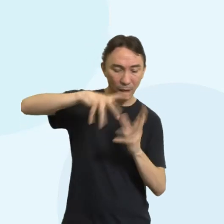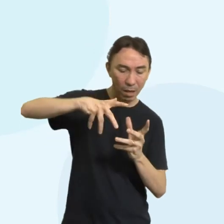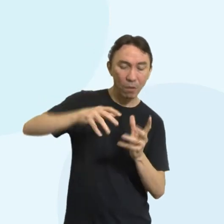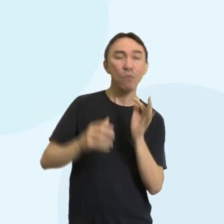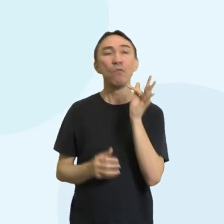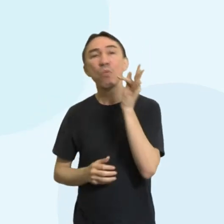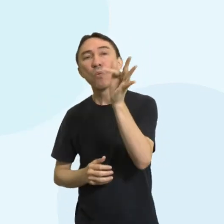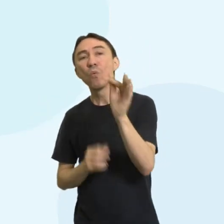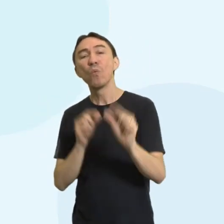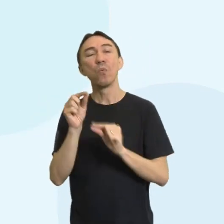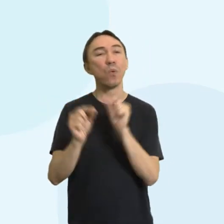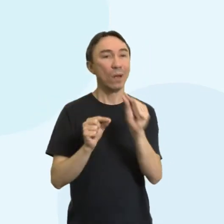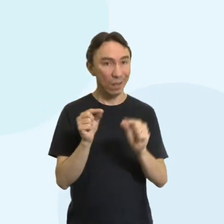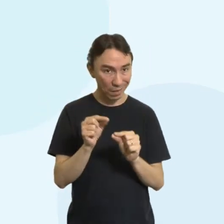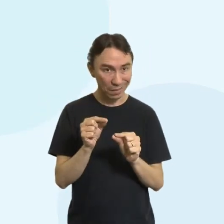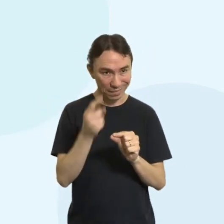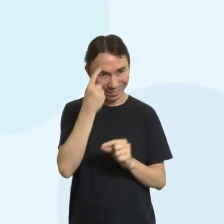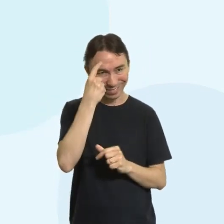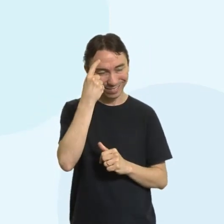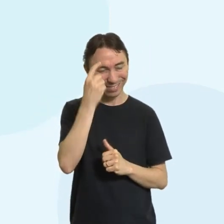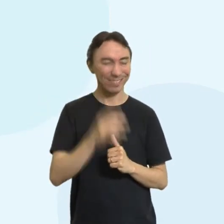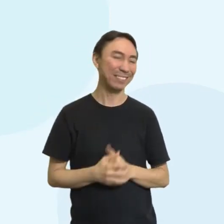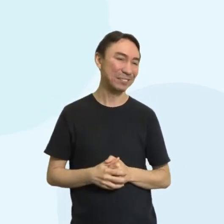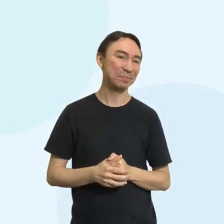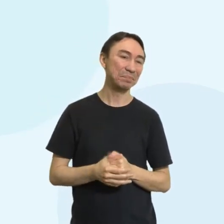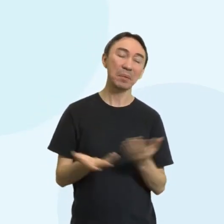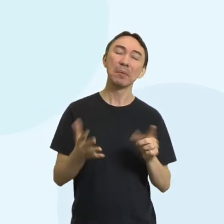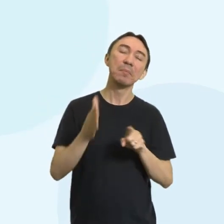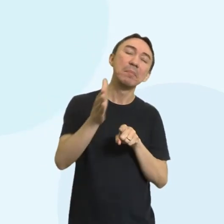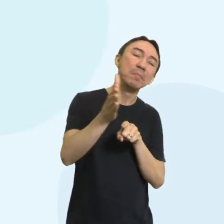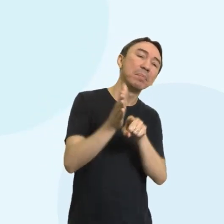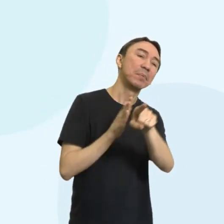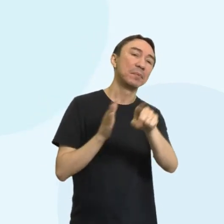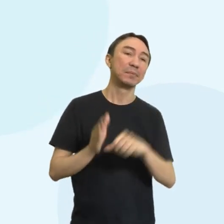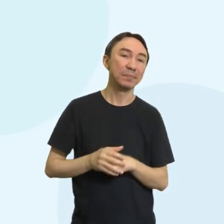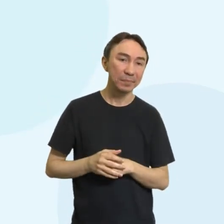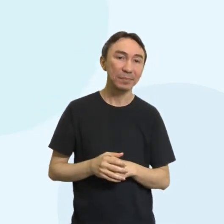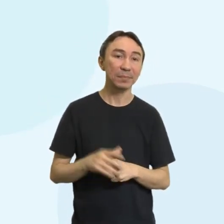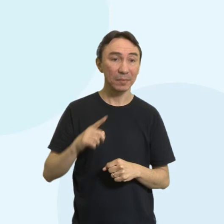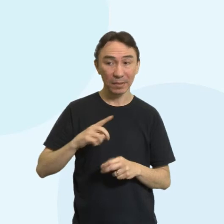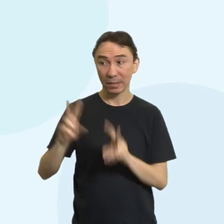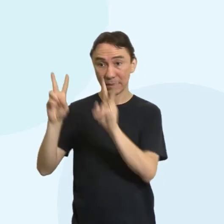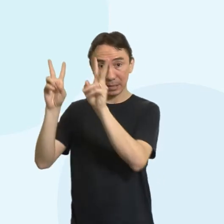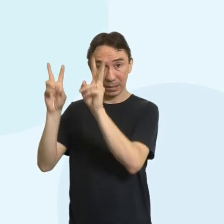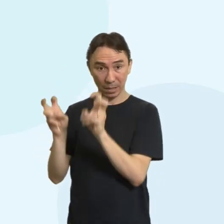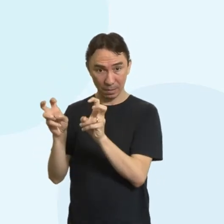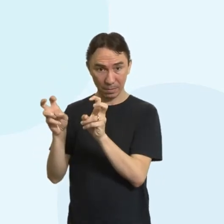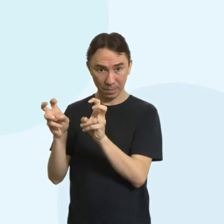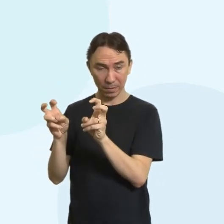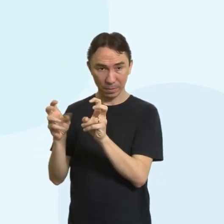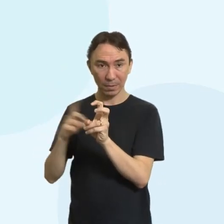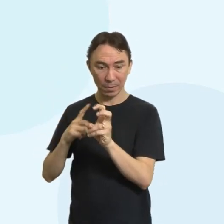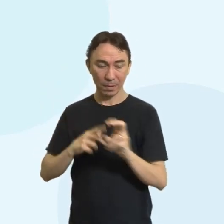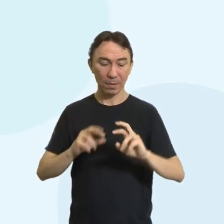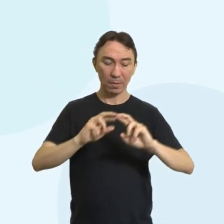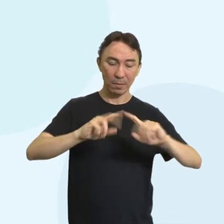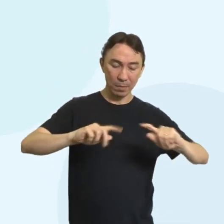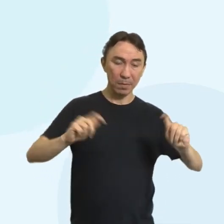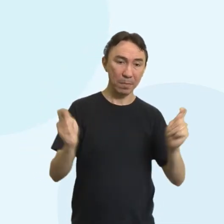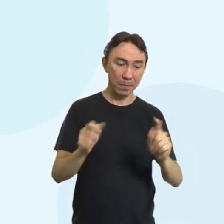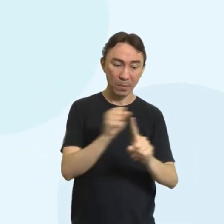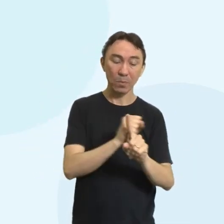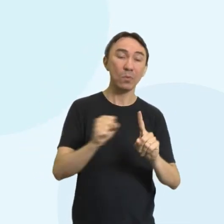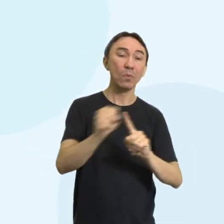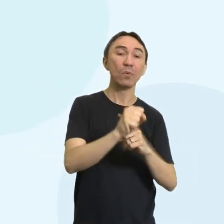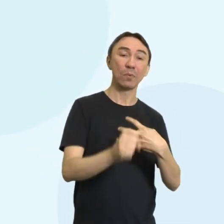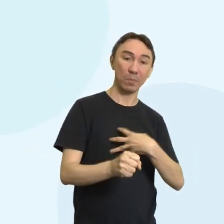vamos fazer a seguinte pergunta: quais relações você observa entre essa temática, as competências socioemocionais